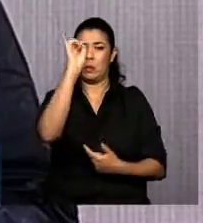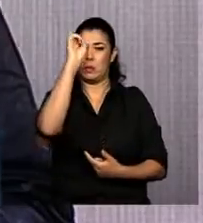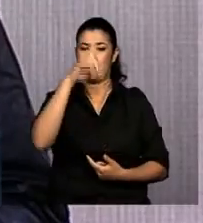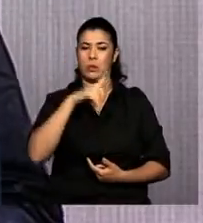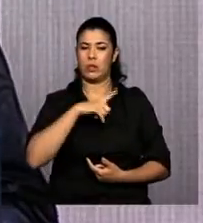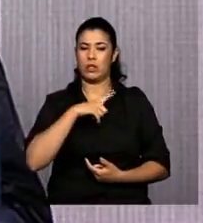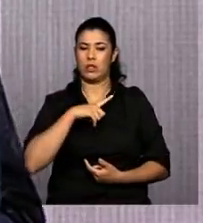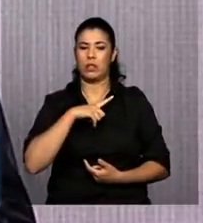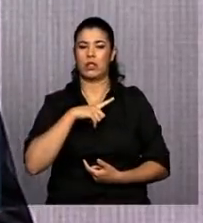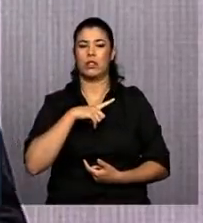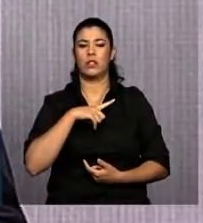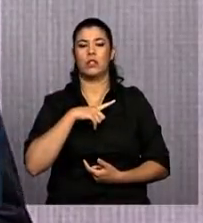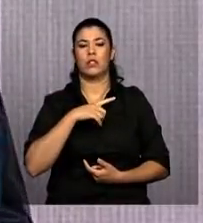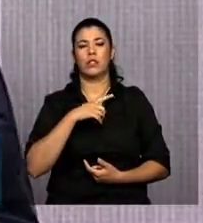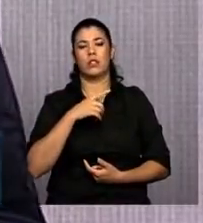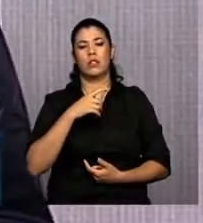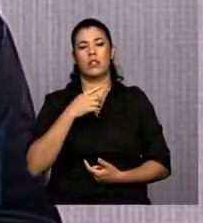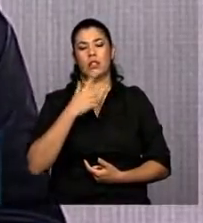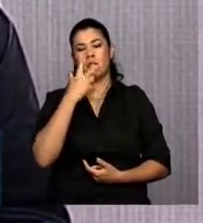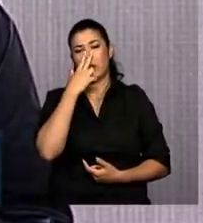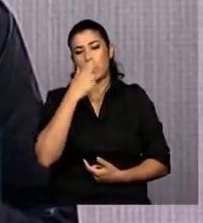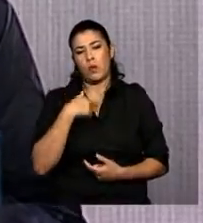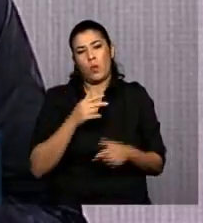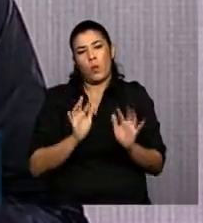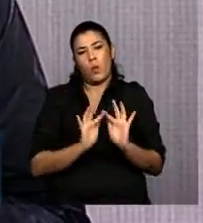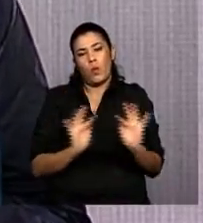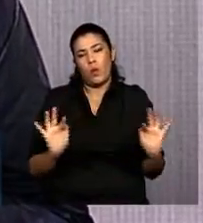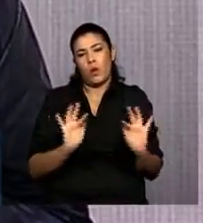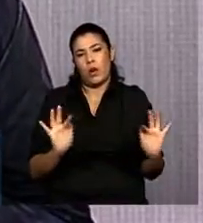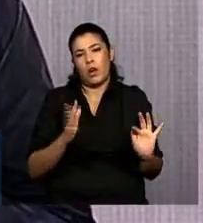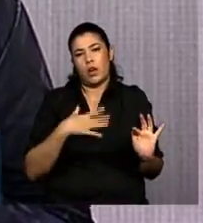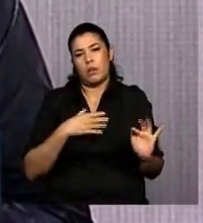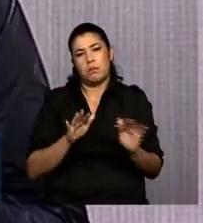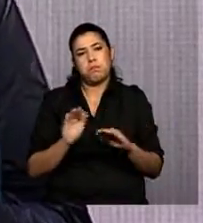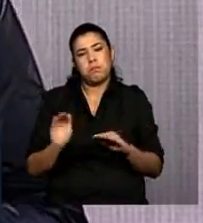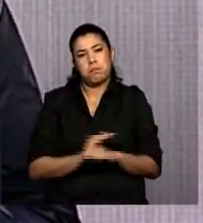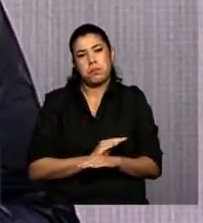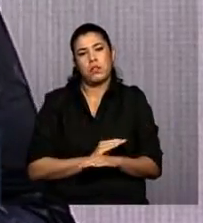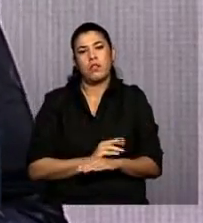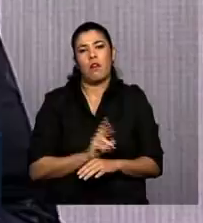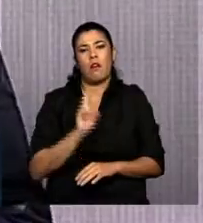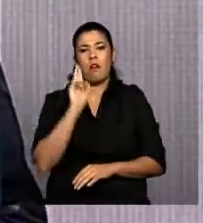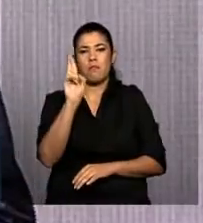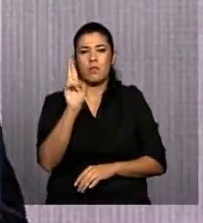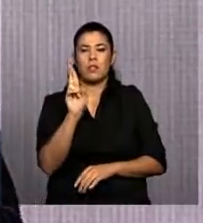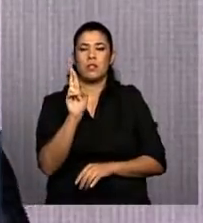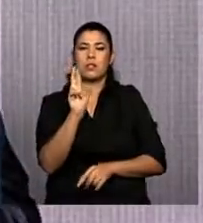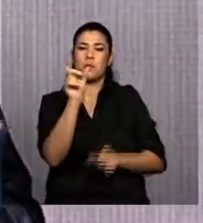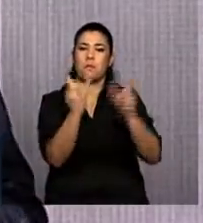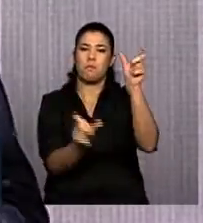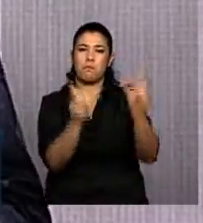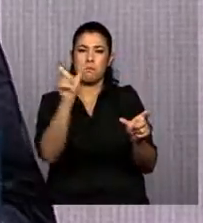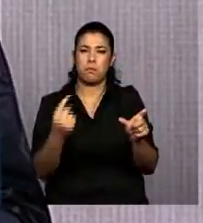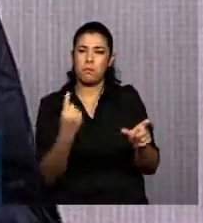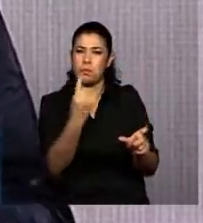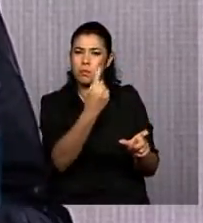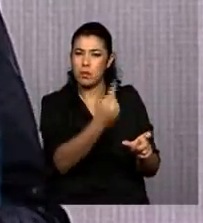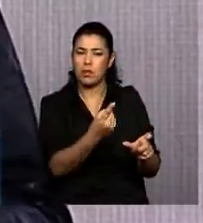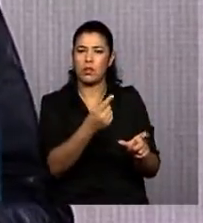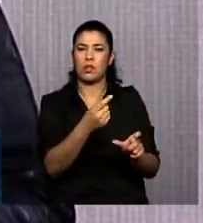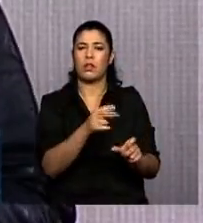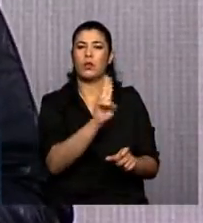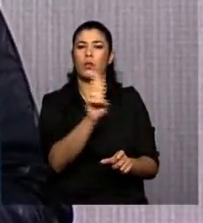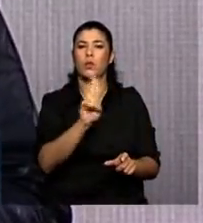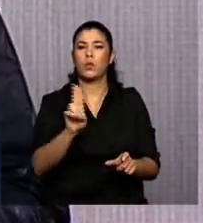aí eu acho que de uma forma muito humilde, né, estando aqui representando cada um deles, cada uma dessas